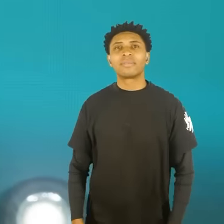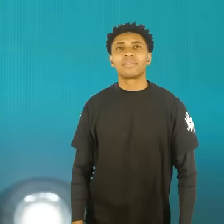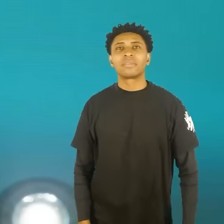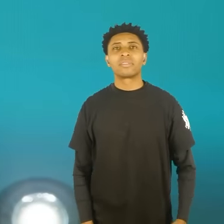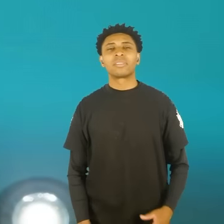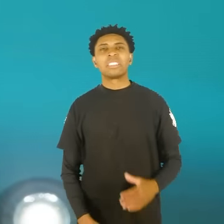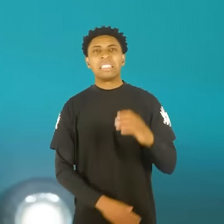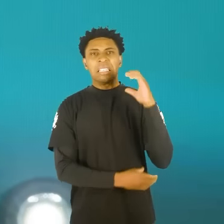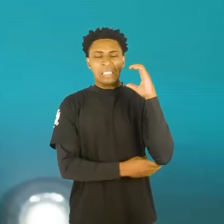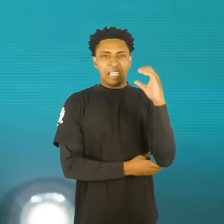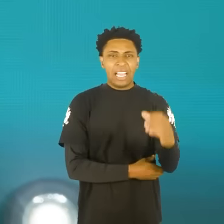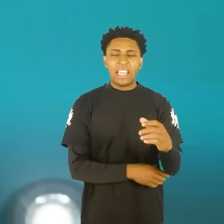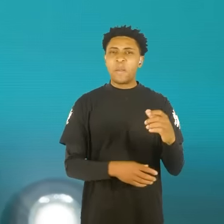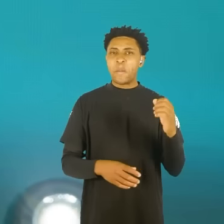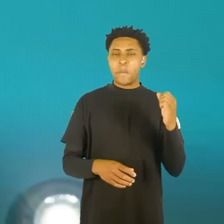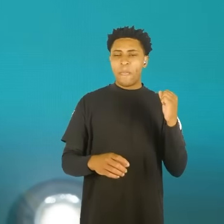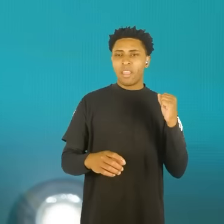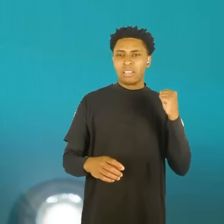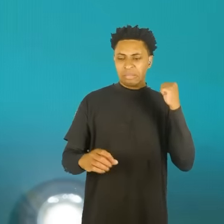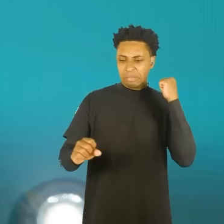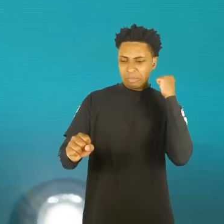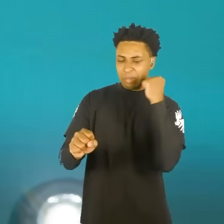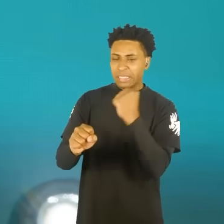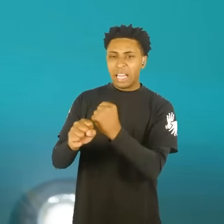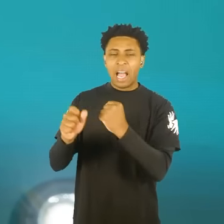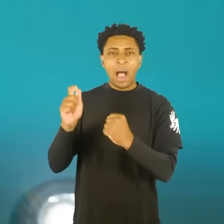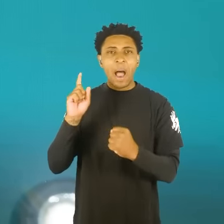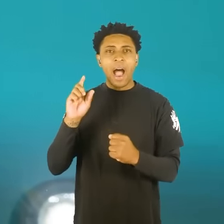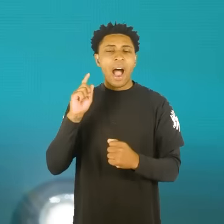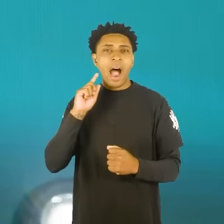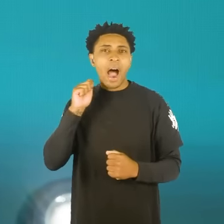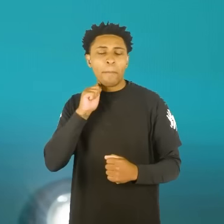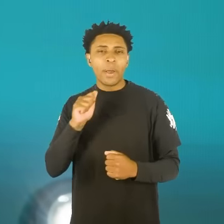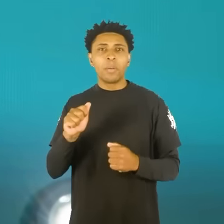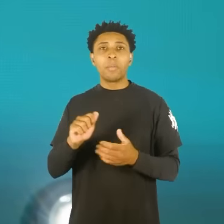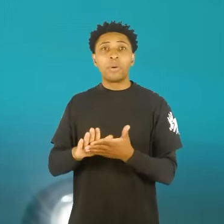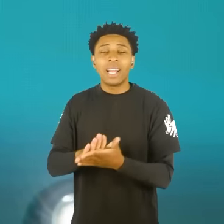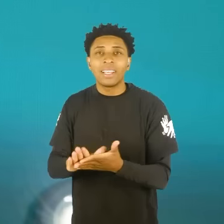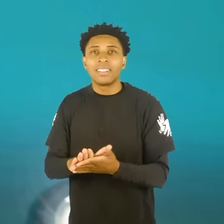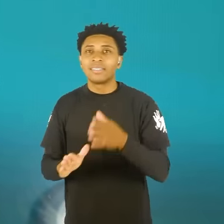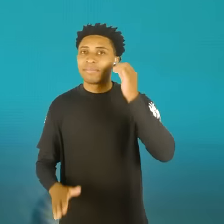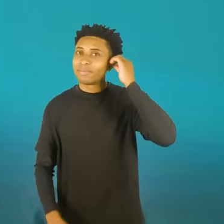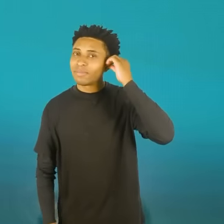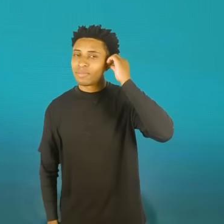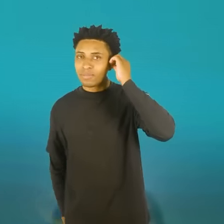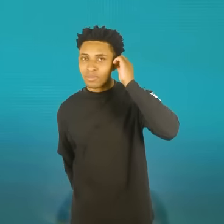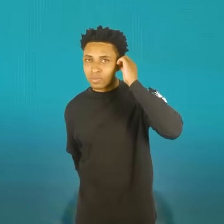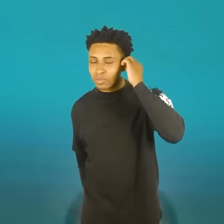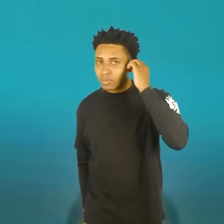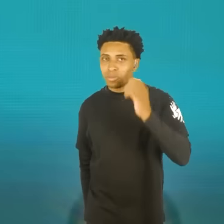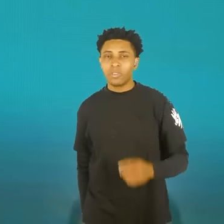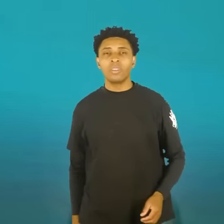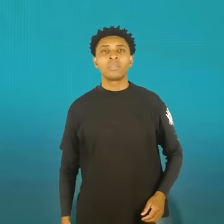lhe fez nada. E eu vou dizer uma coisa a você: não persiga ninguém, porque todo perseguidor é filho